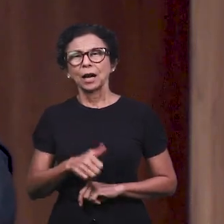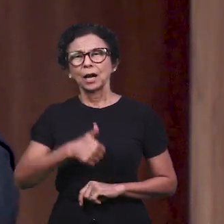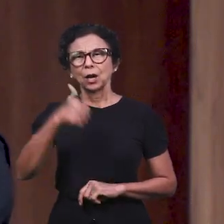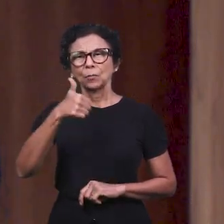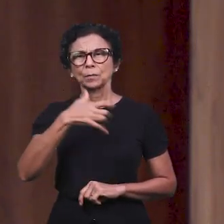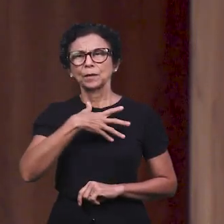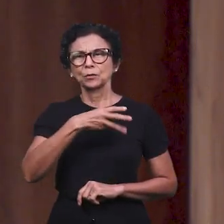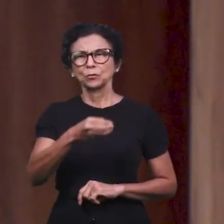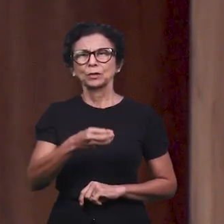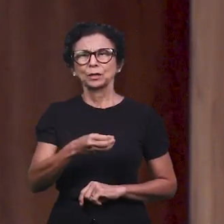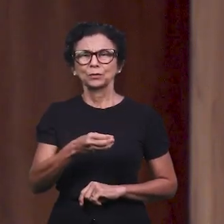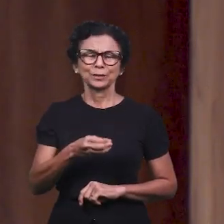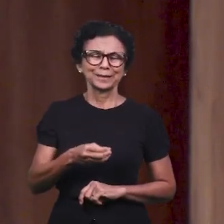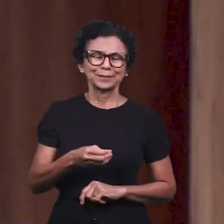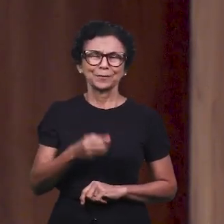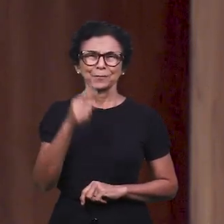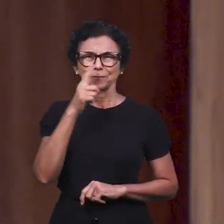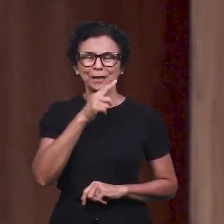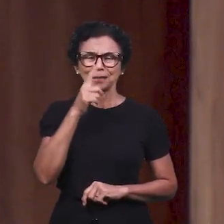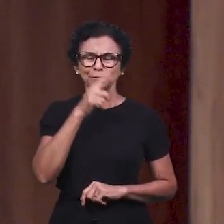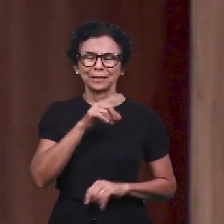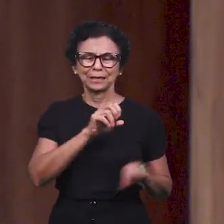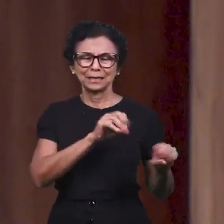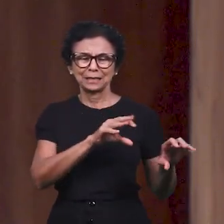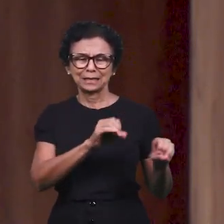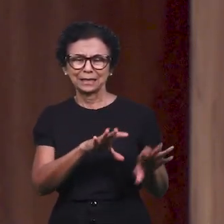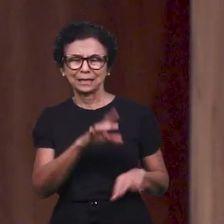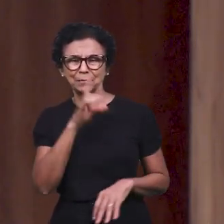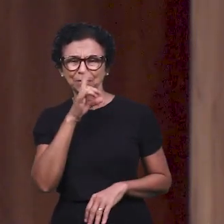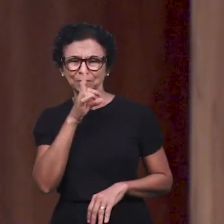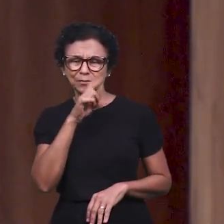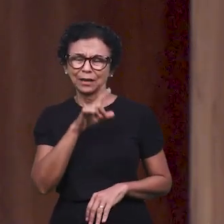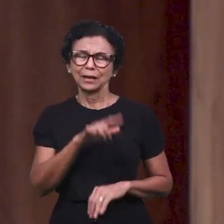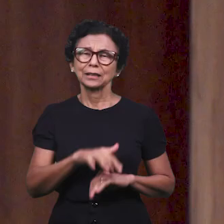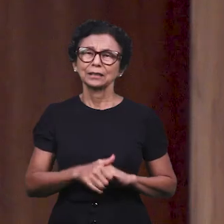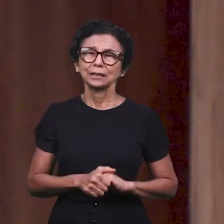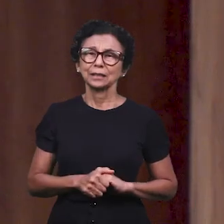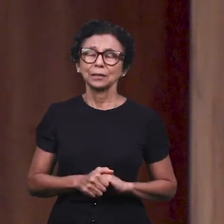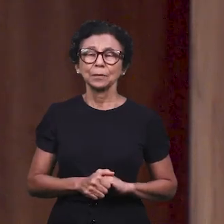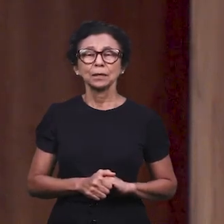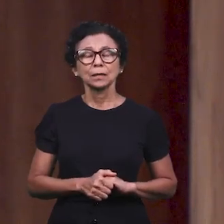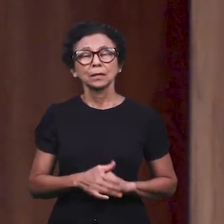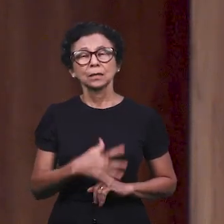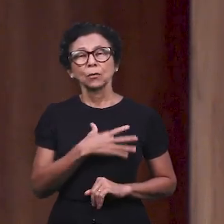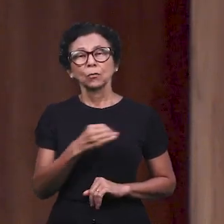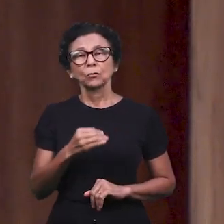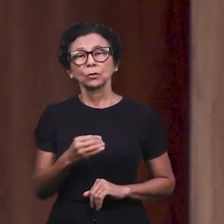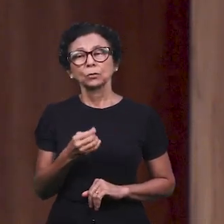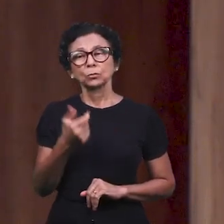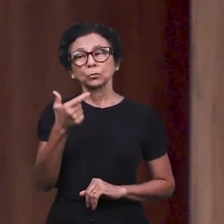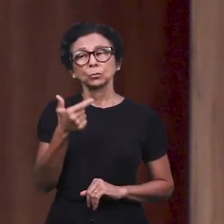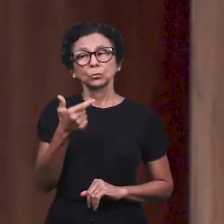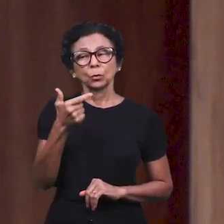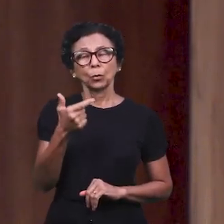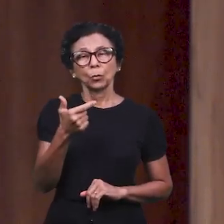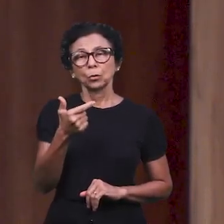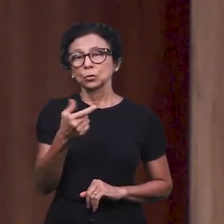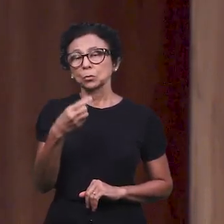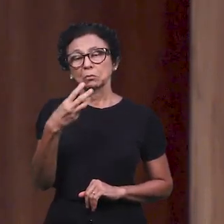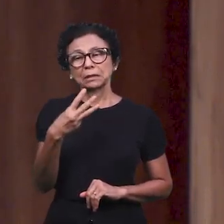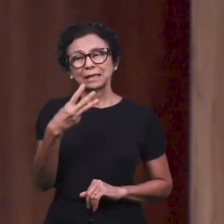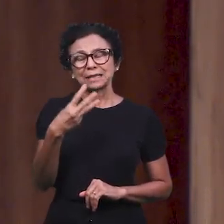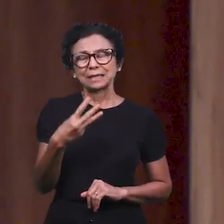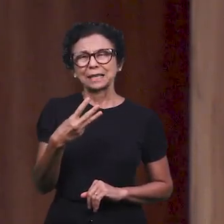mais. Nos outros, você tende a ser um pai não é melhor a palavra, mas um pai